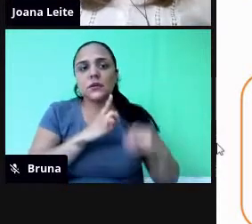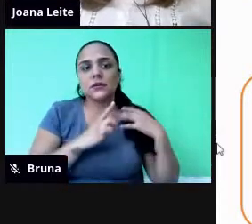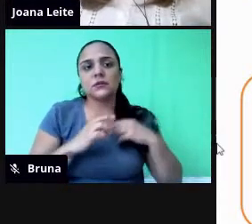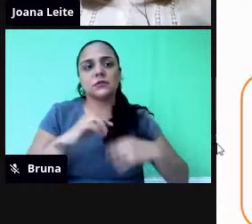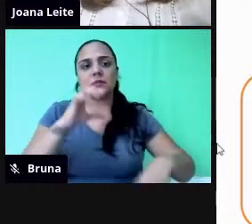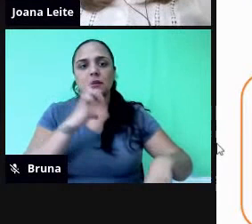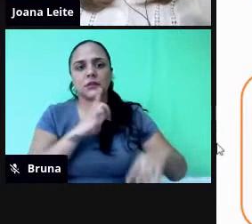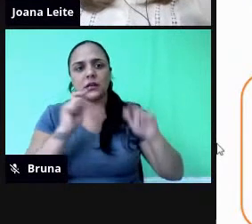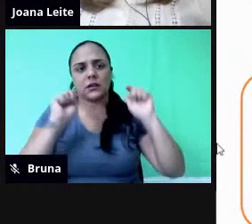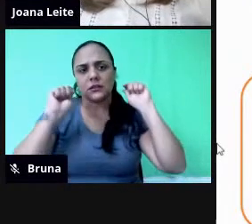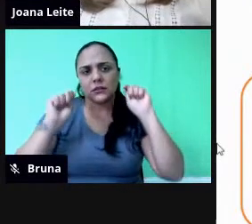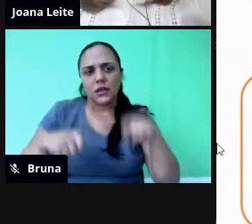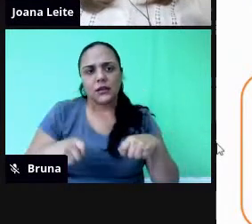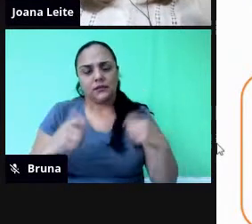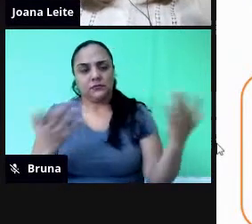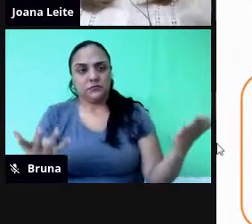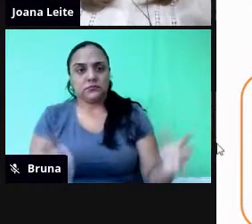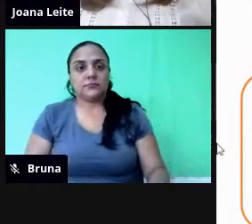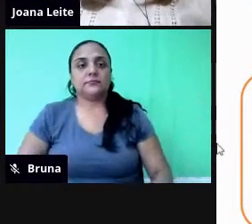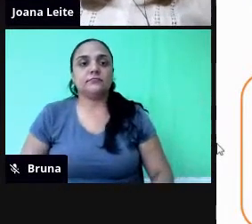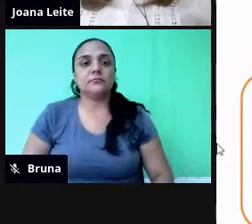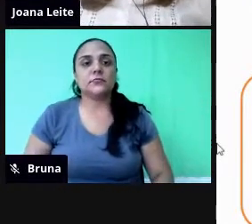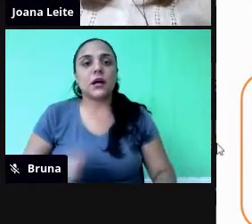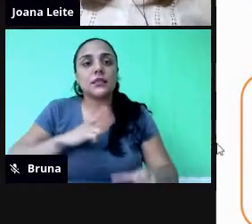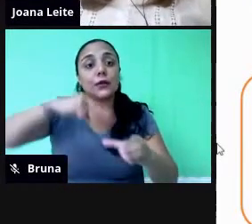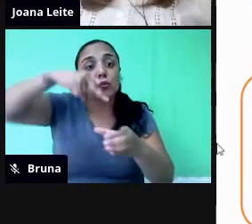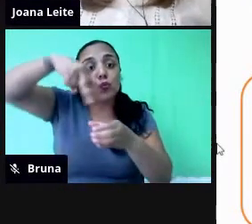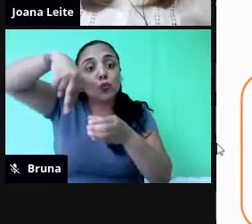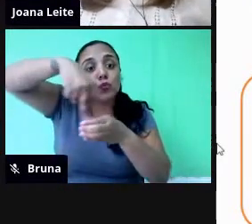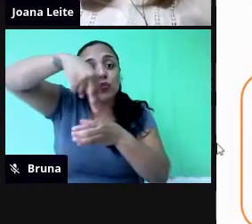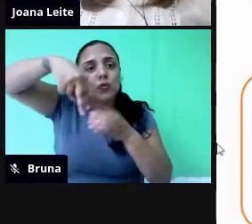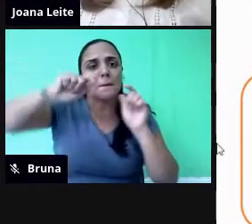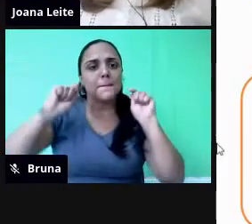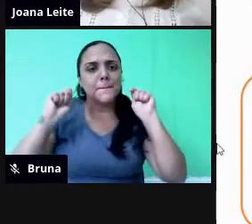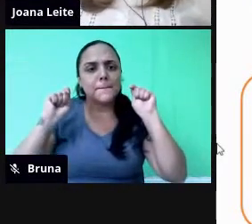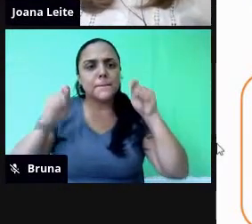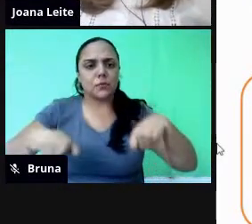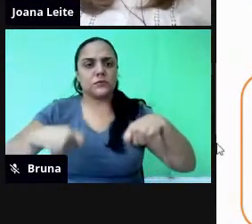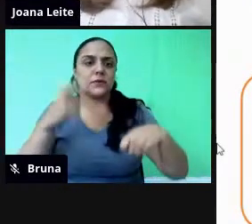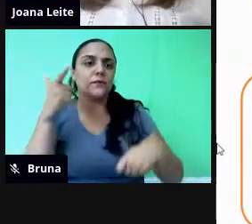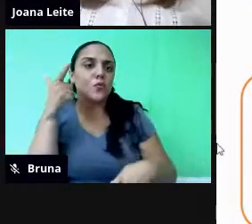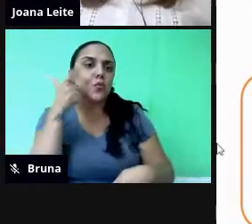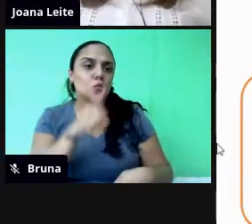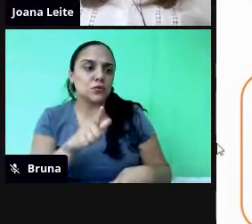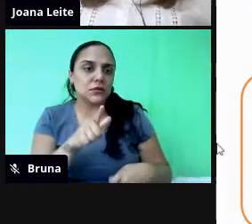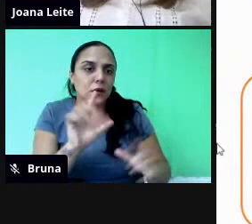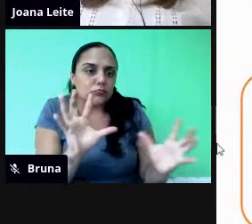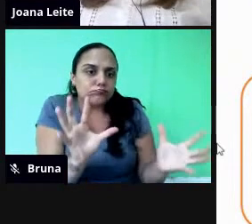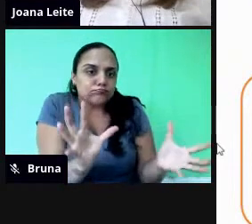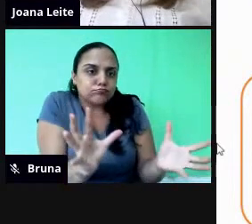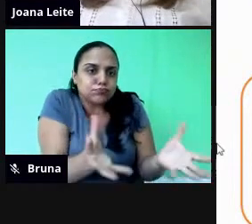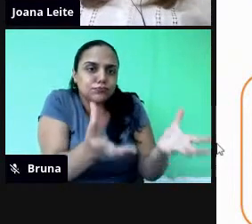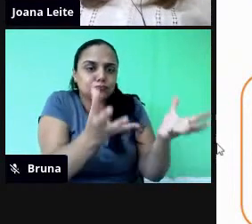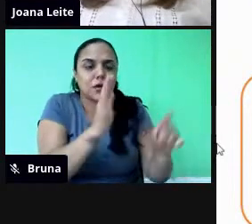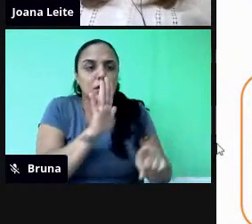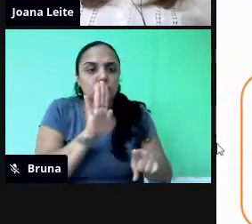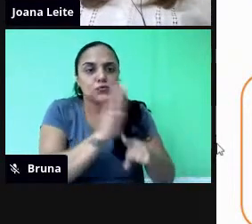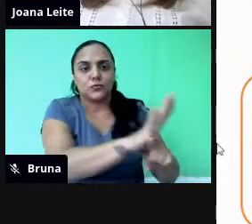vai interferir na nutrição, que vai interferir na minha possibilidade de conseguir ou não